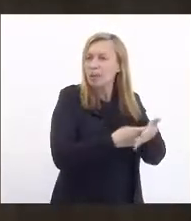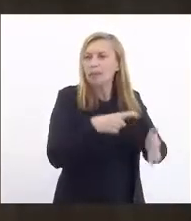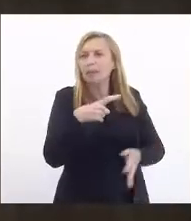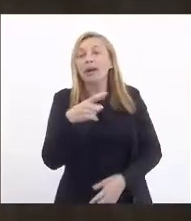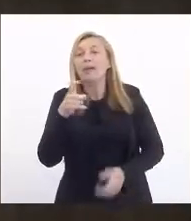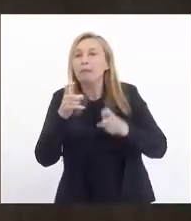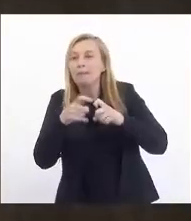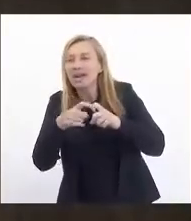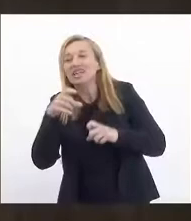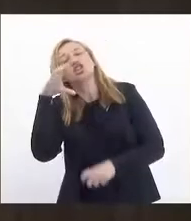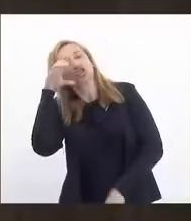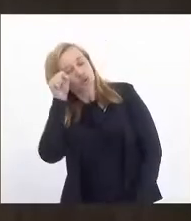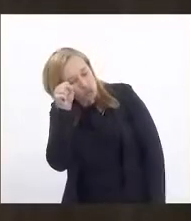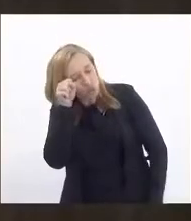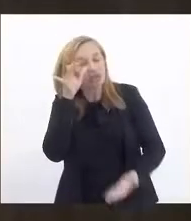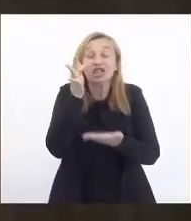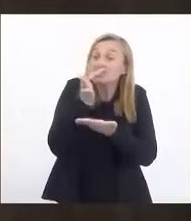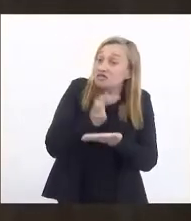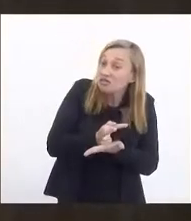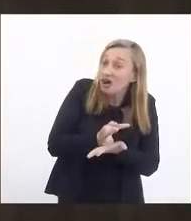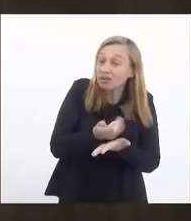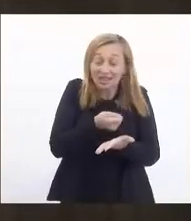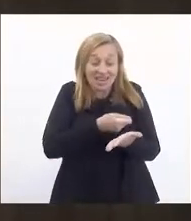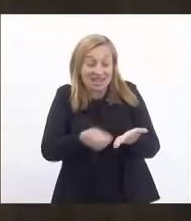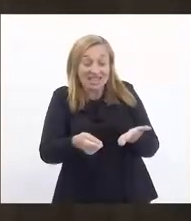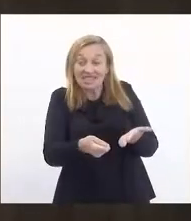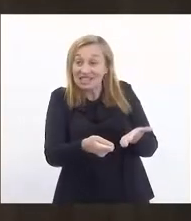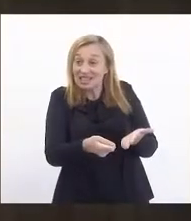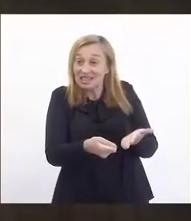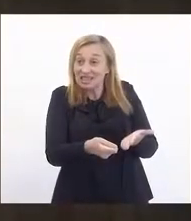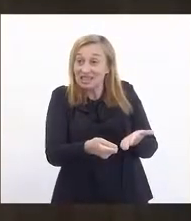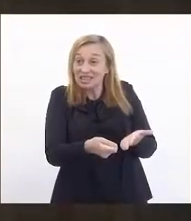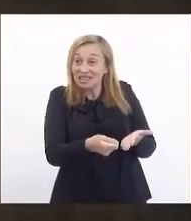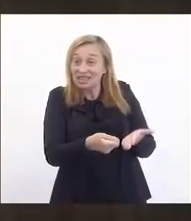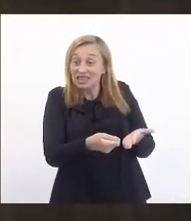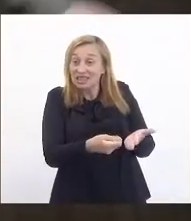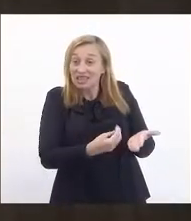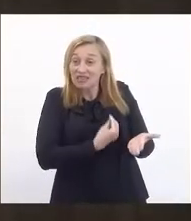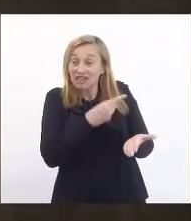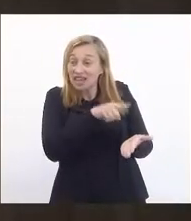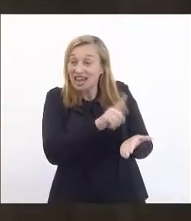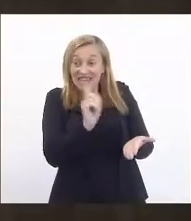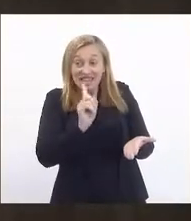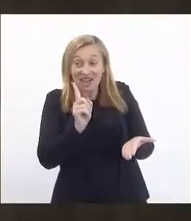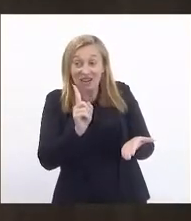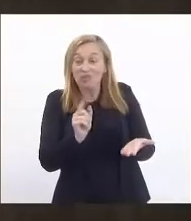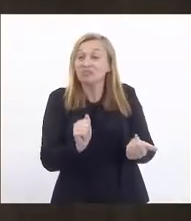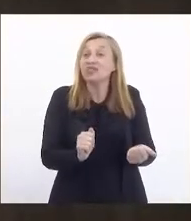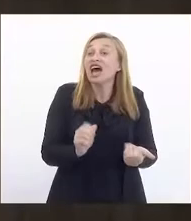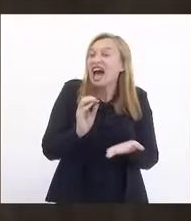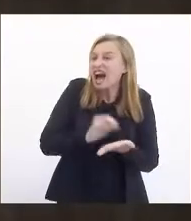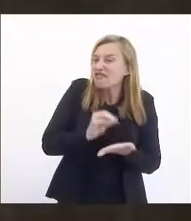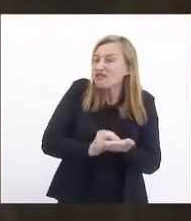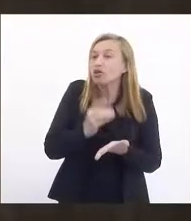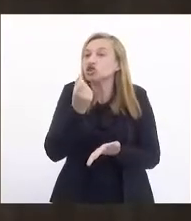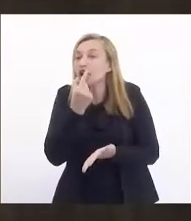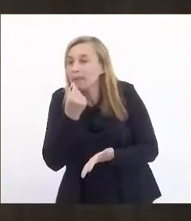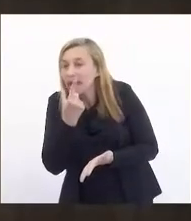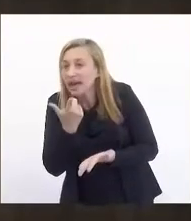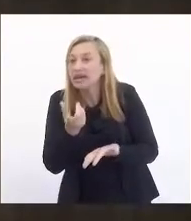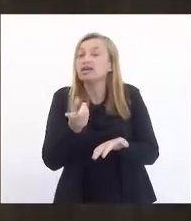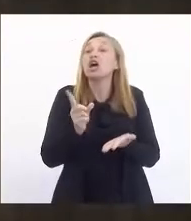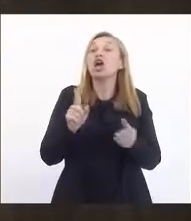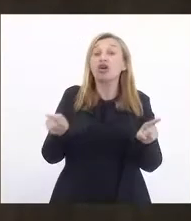médico que falta médico que assina lá o plantão e não está na unidade a falta de medicamento a falta